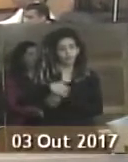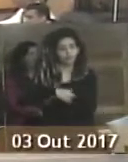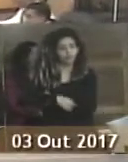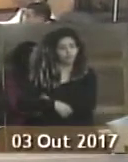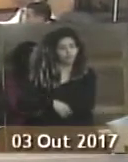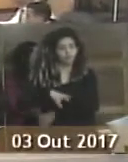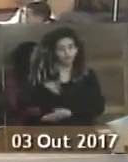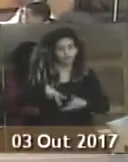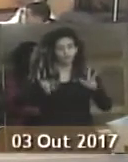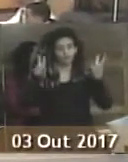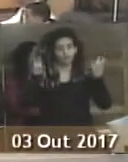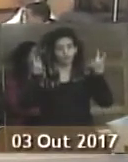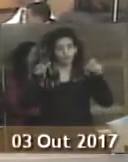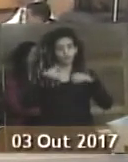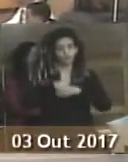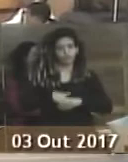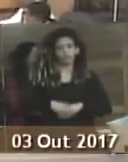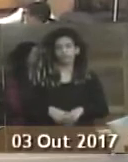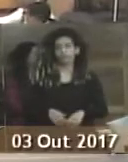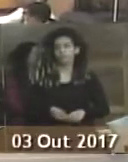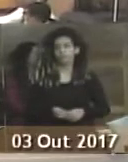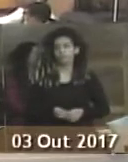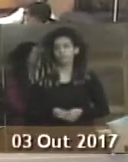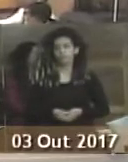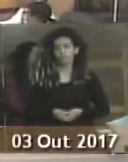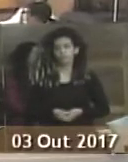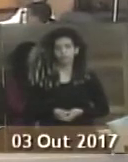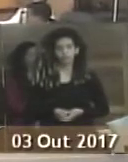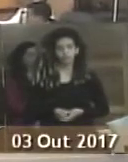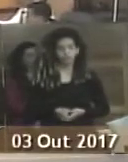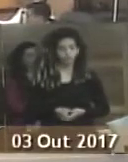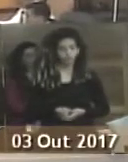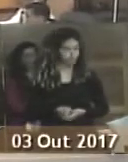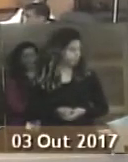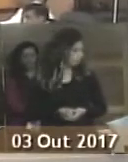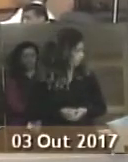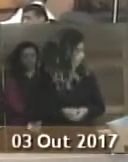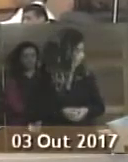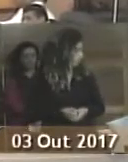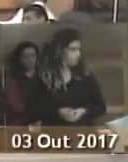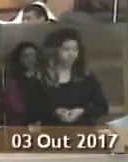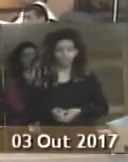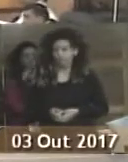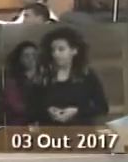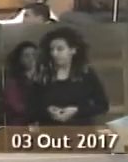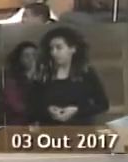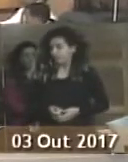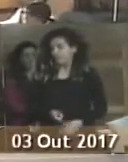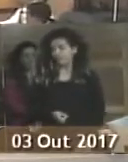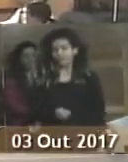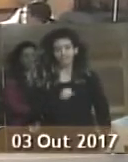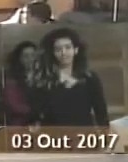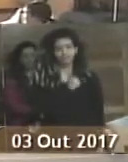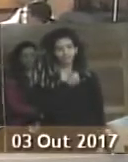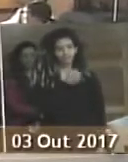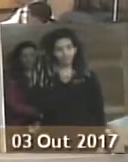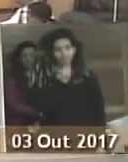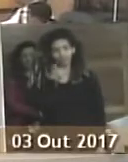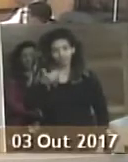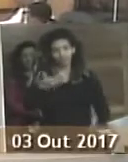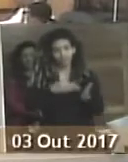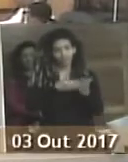das matérias constantes na ordem do dia a serem colocadas em discussão e votação. Em primeira discussão, os pareceres número 181 ao 183